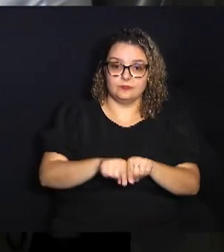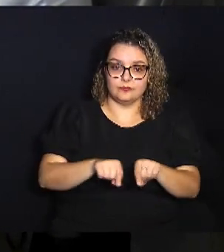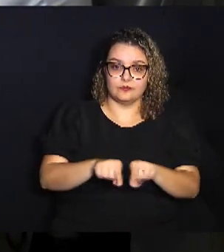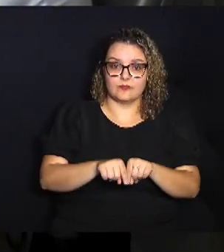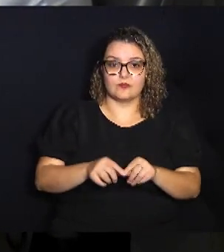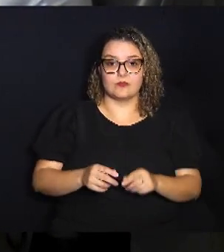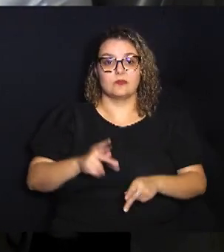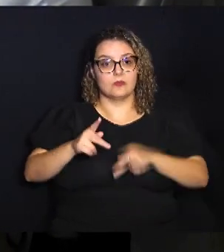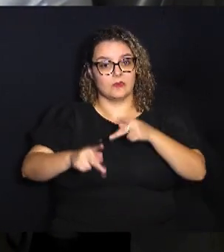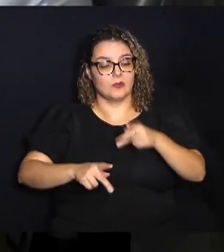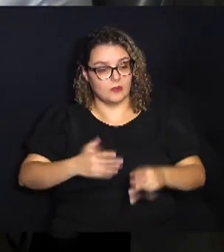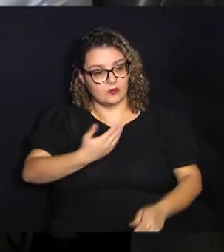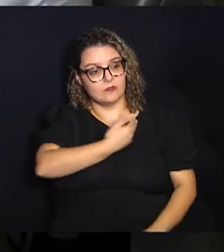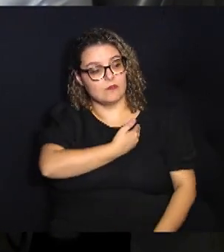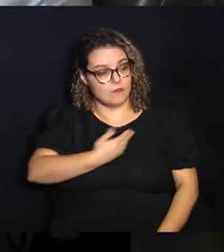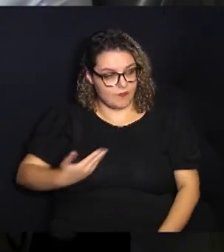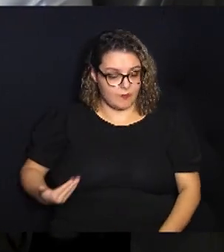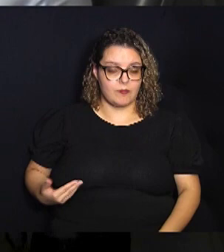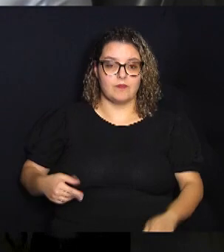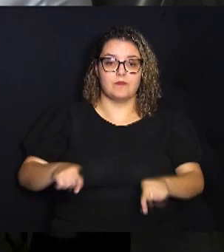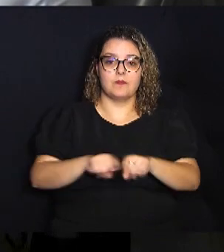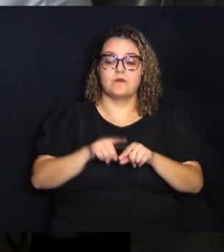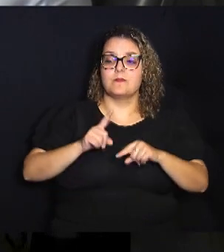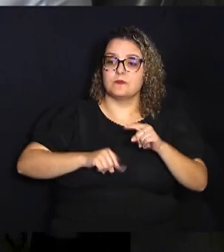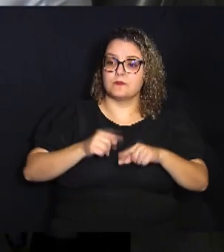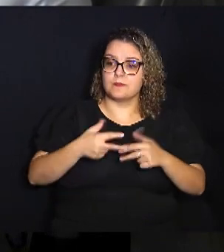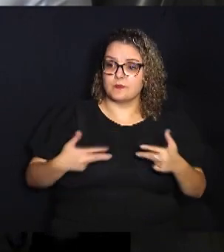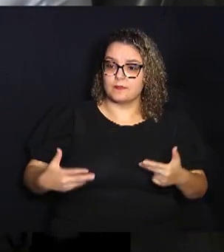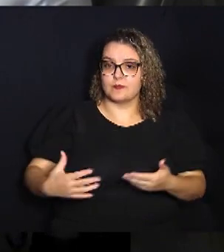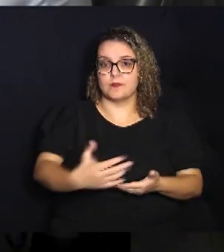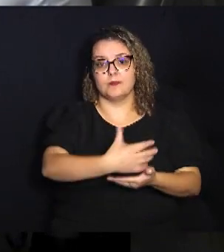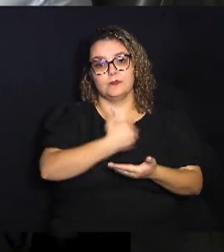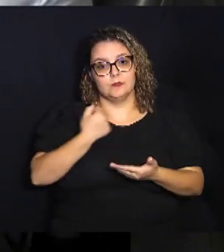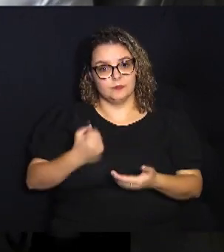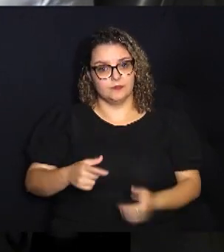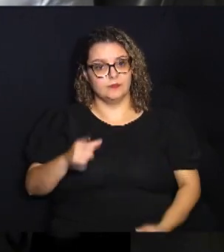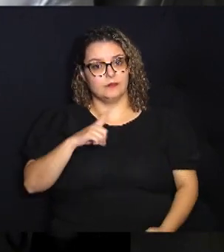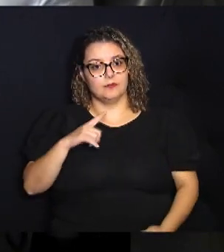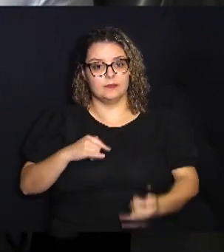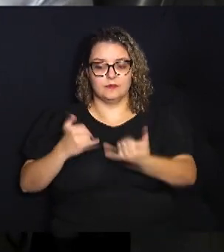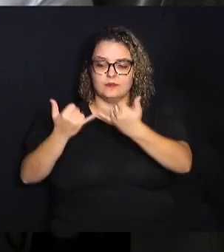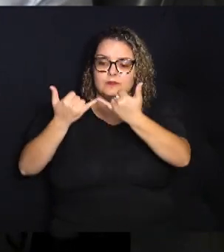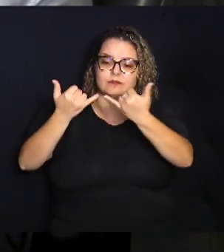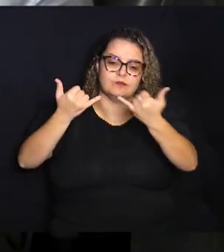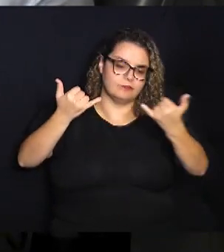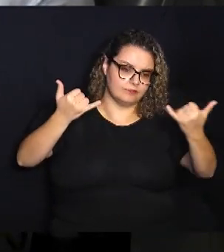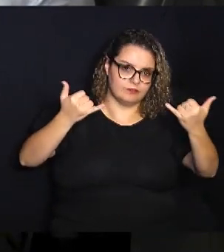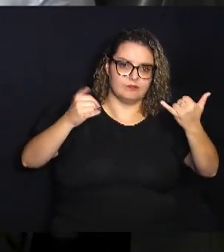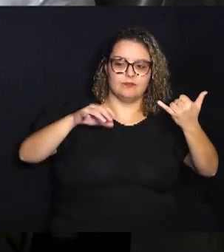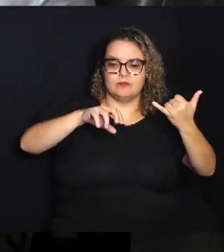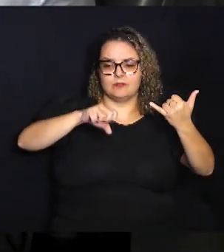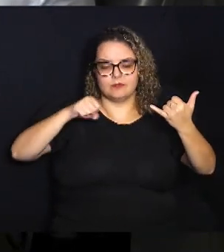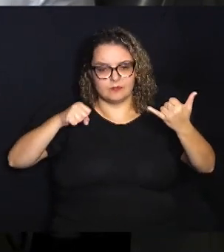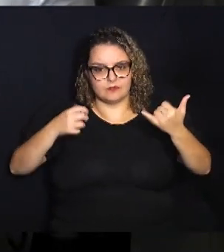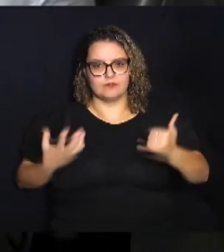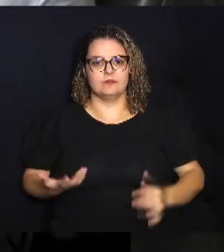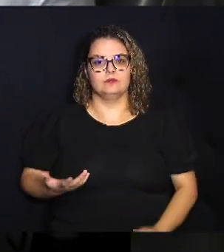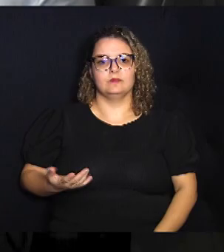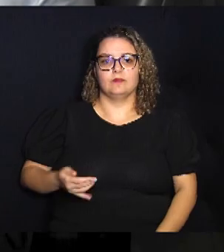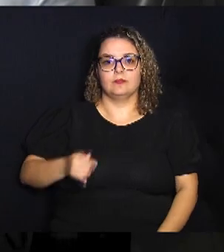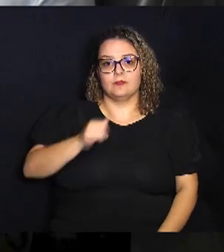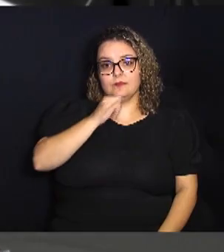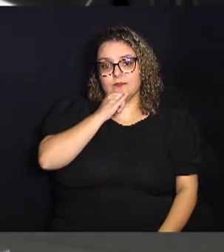ao público, quando esse material é tirado, né? A gente tem questão de fiação, a gente tem questão de, por